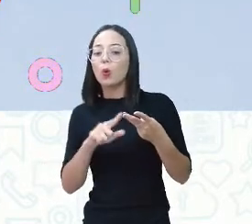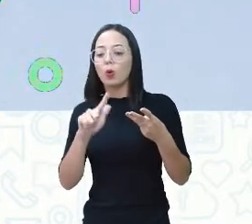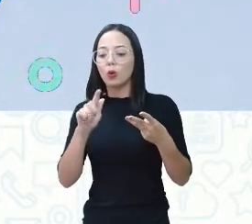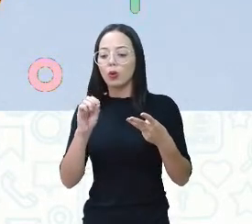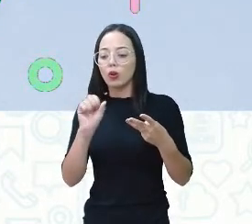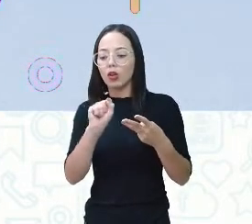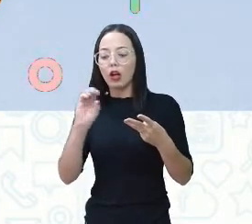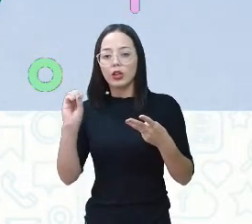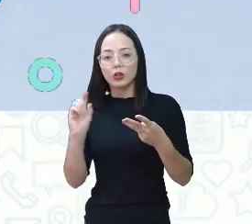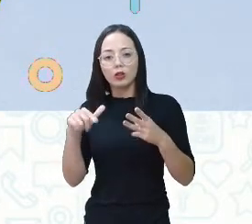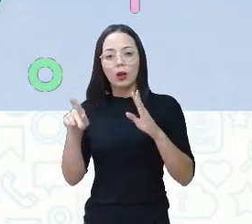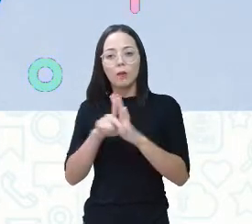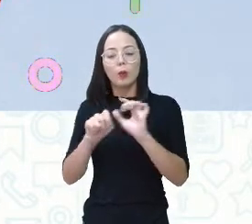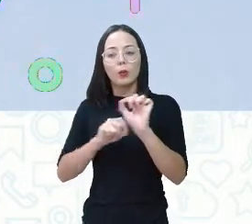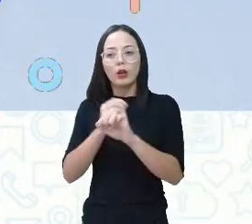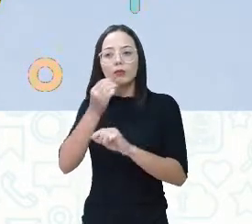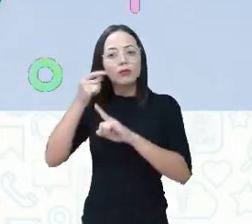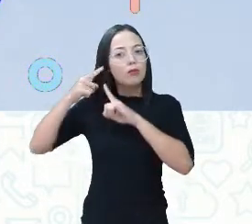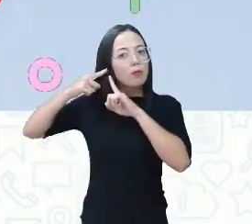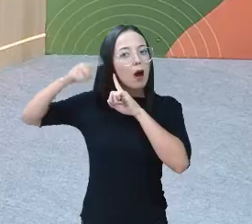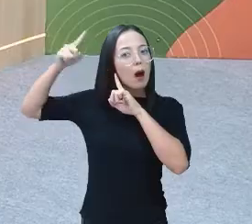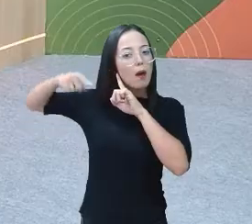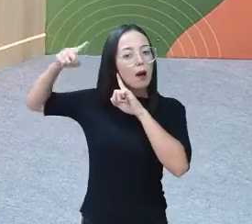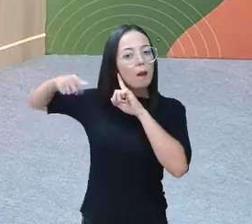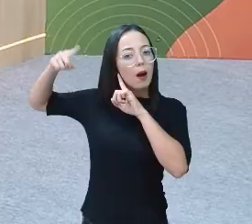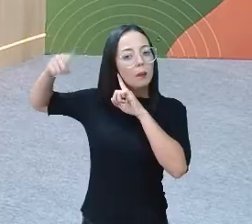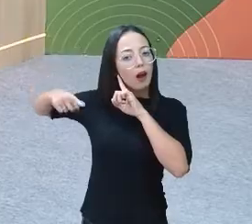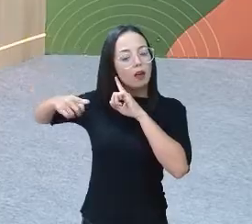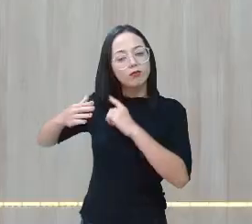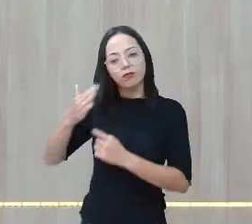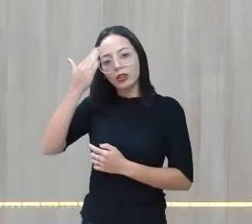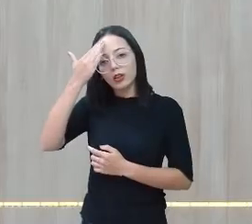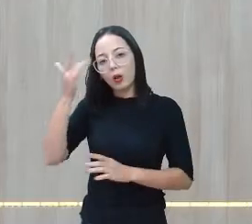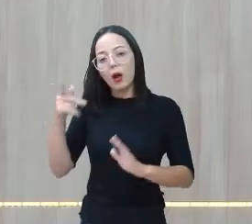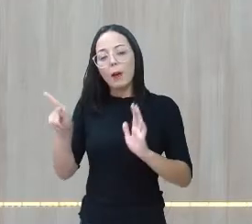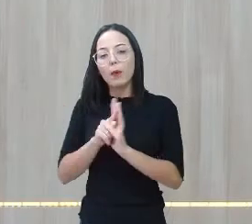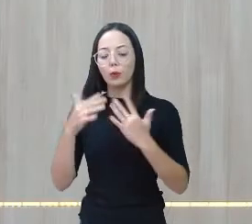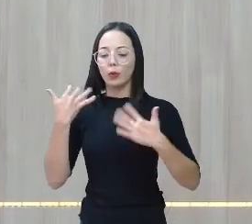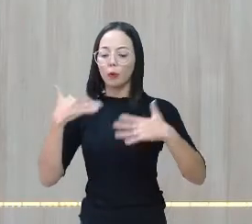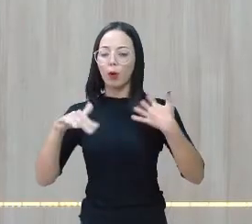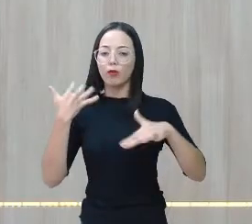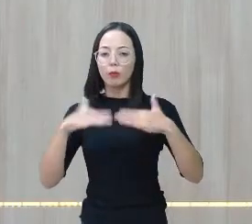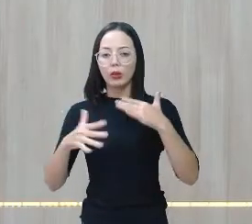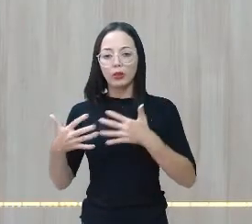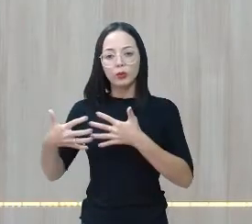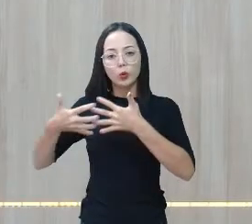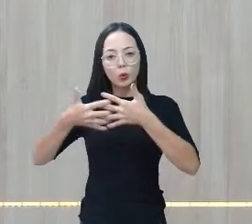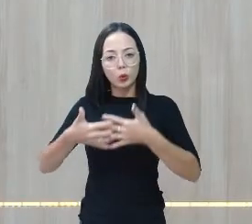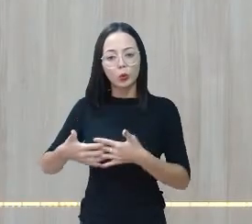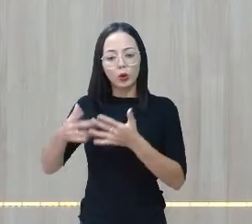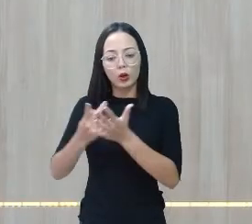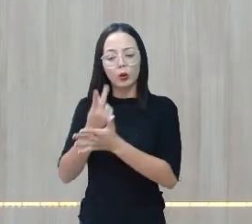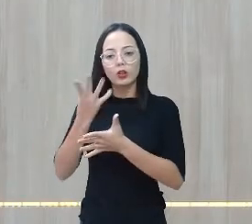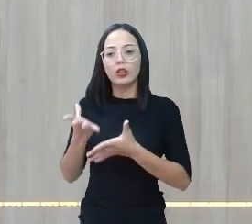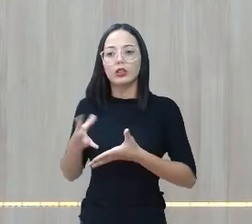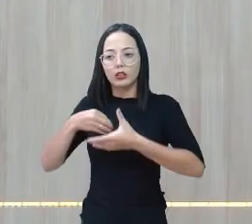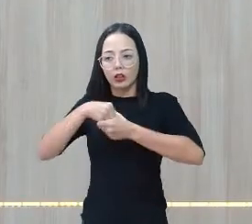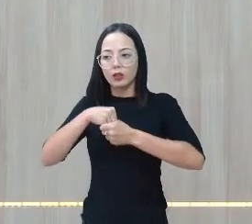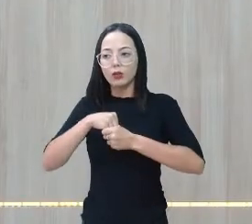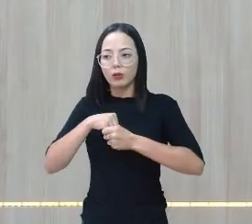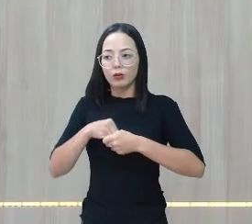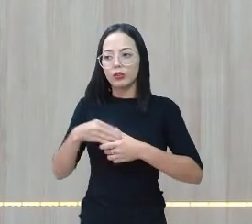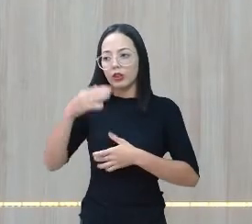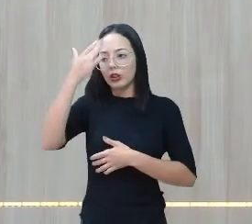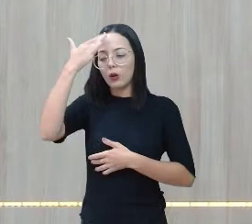parte audível do espectro de vibrações acústicas, ou seja, é uma movimentação mecânica que acontece, né?